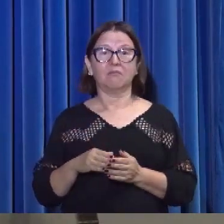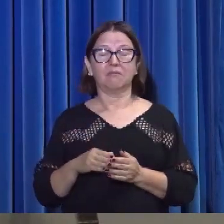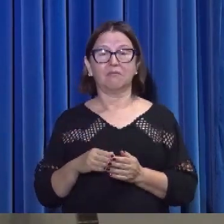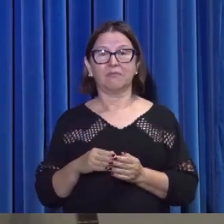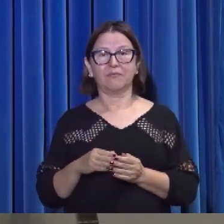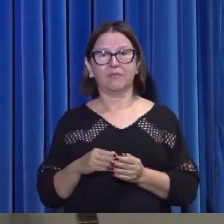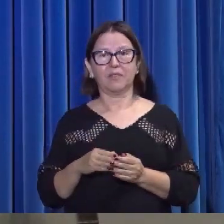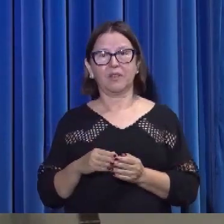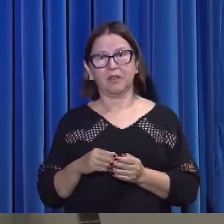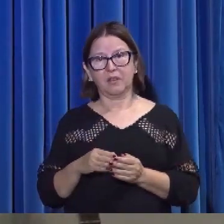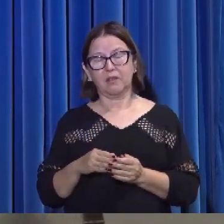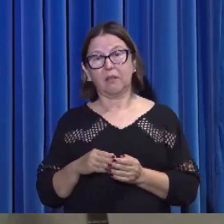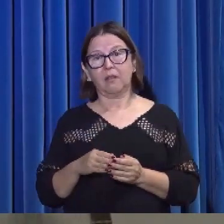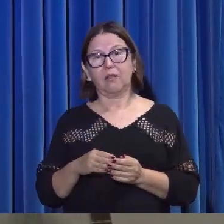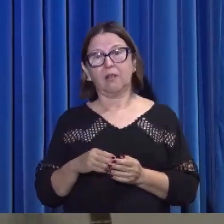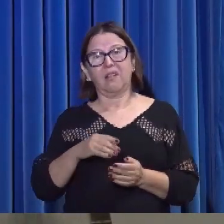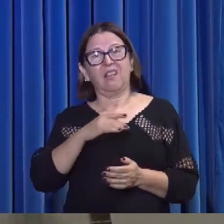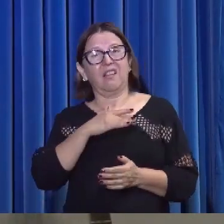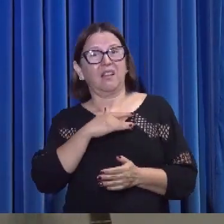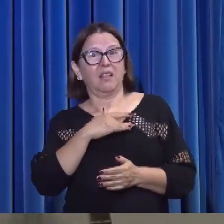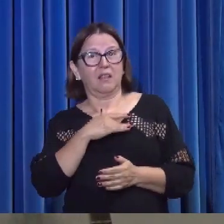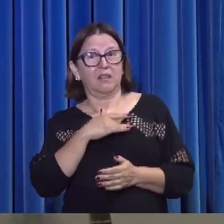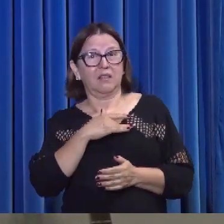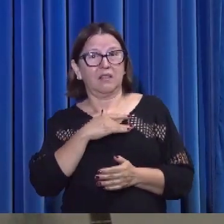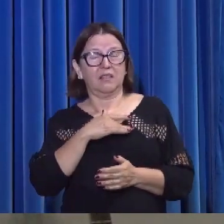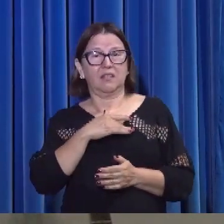e, poxa vida, mas aquele cara